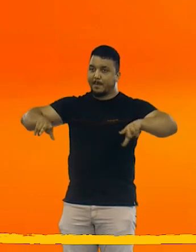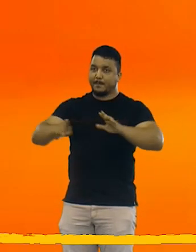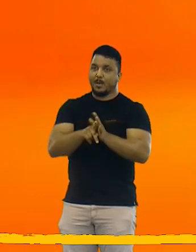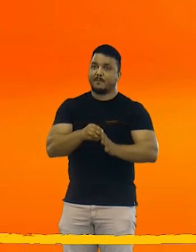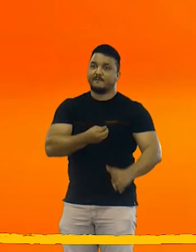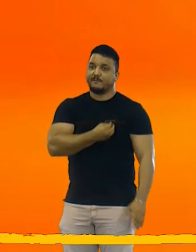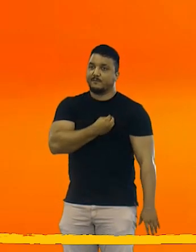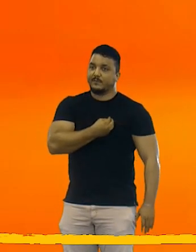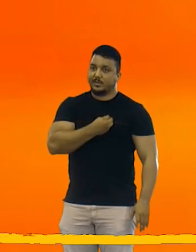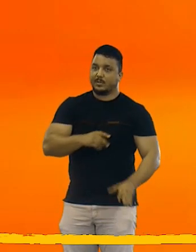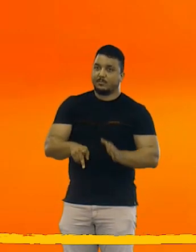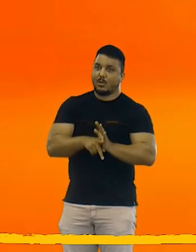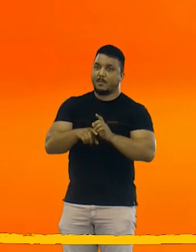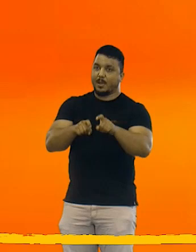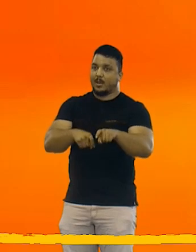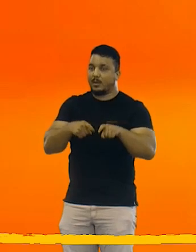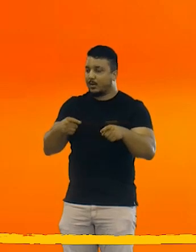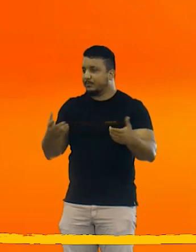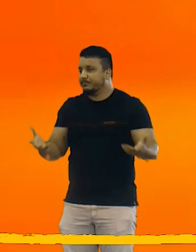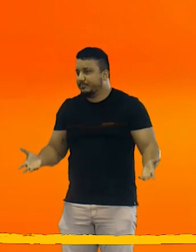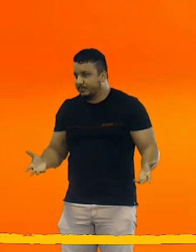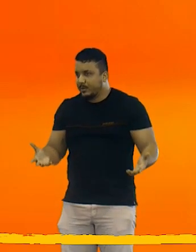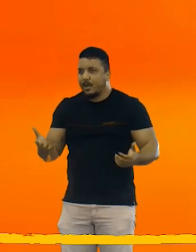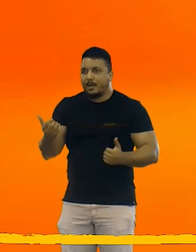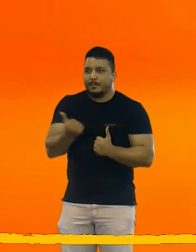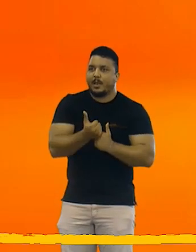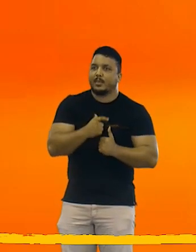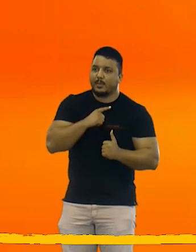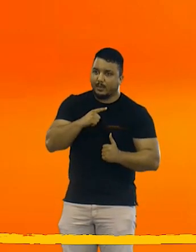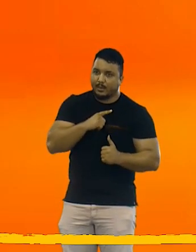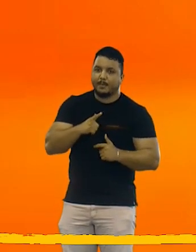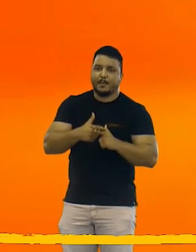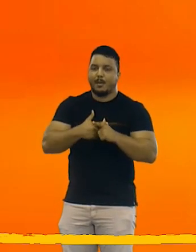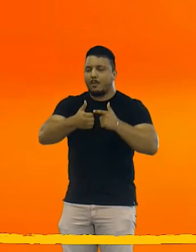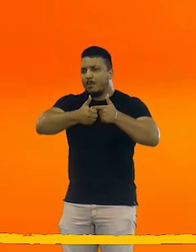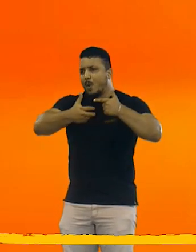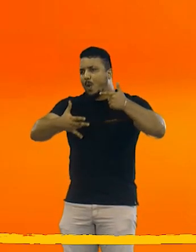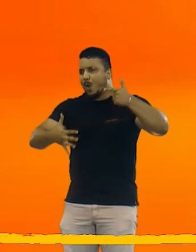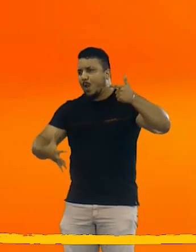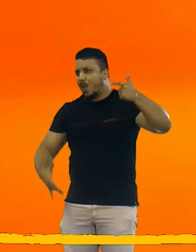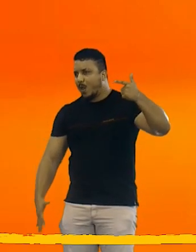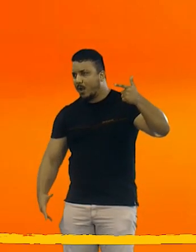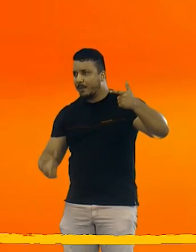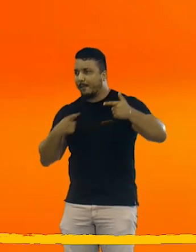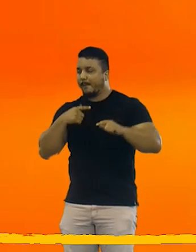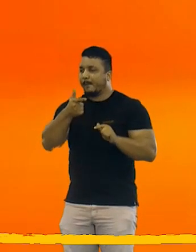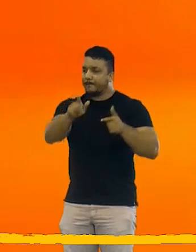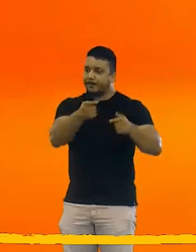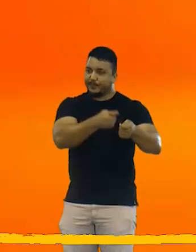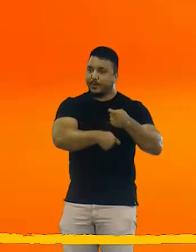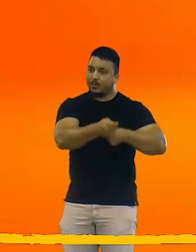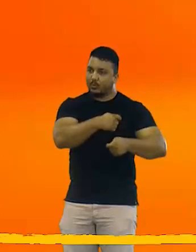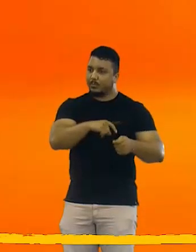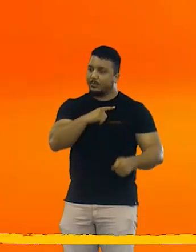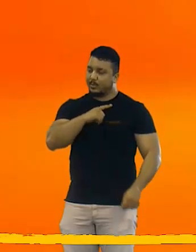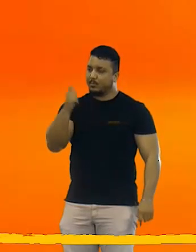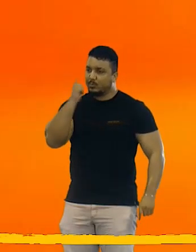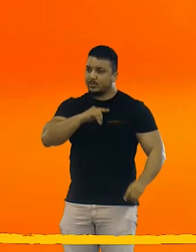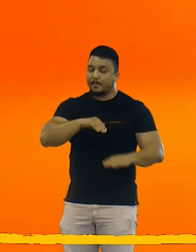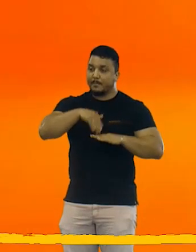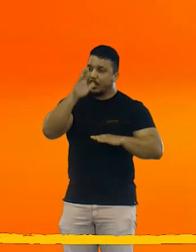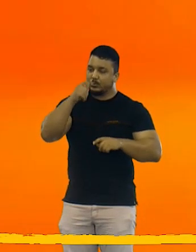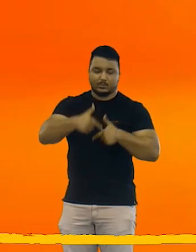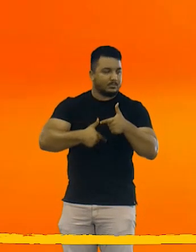agrário. Obviamente, o suporte fala de toda essa problemática. Para além da agricultura, outros setores econômicos, as pessoas conseguem atuar